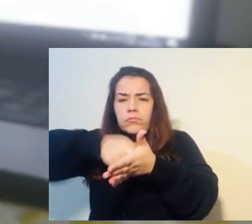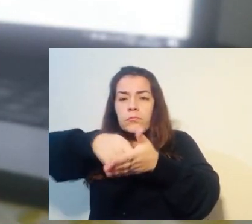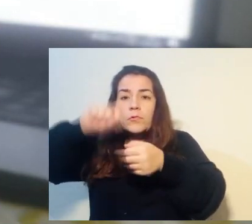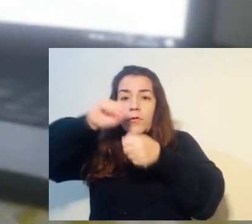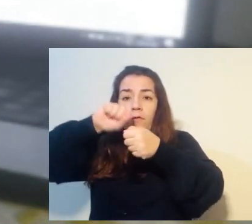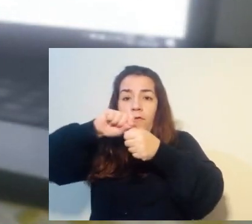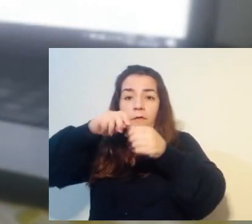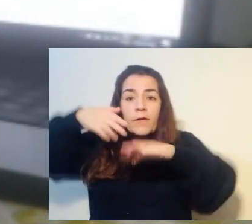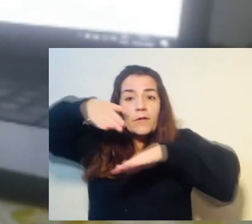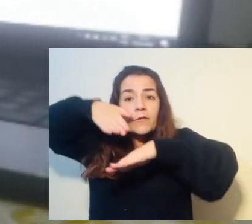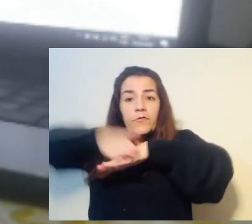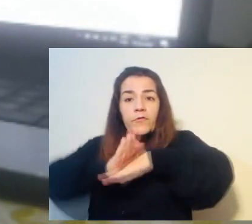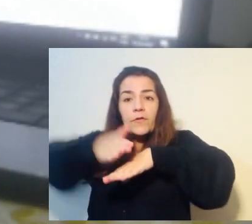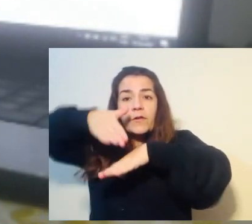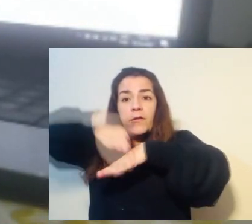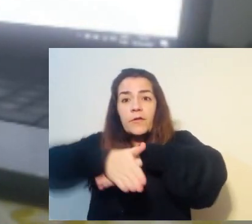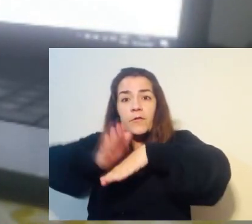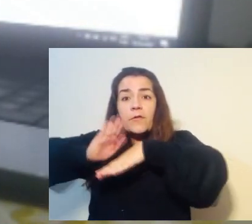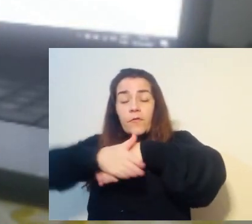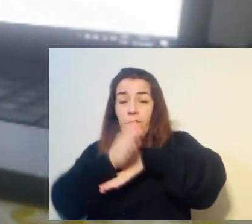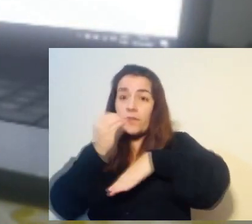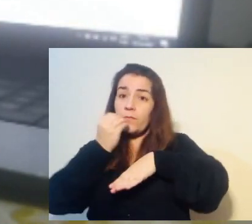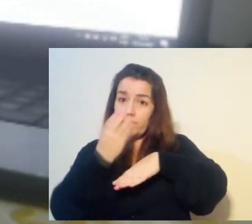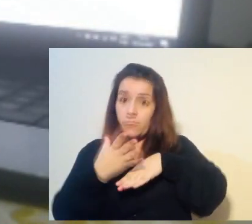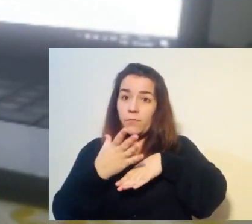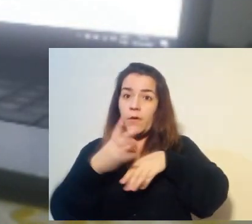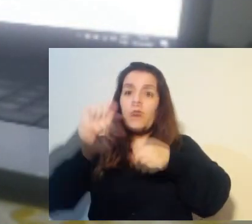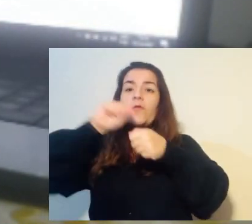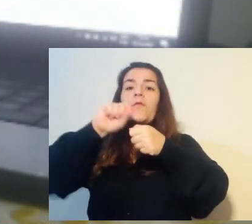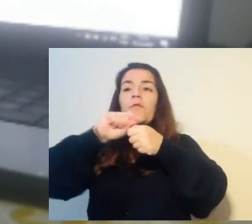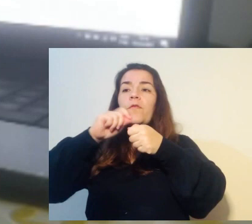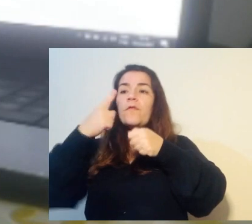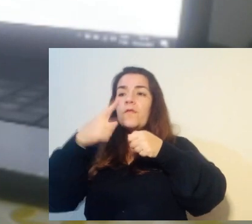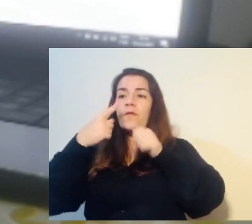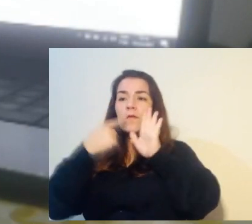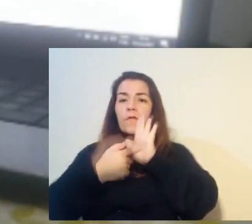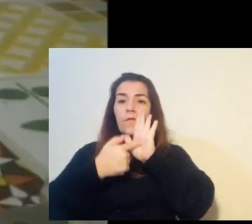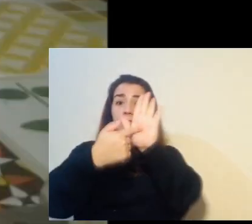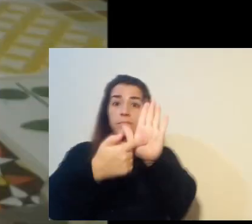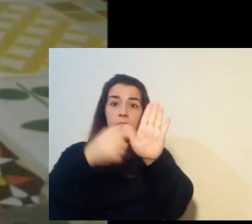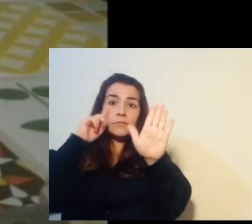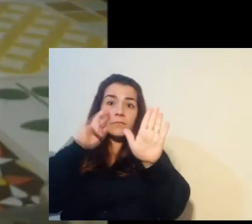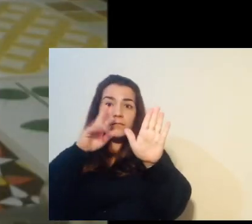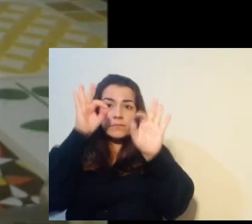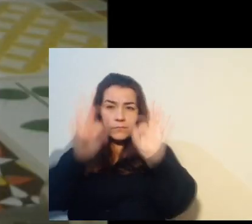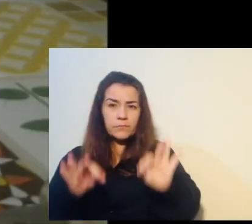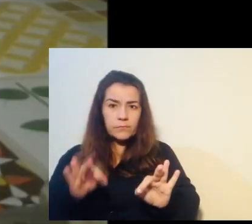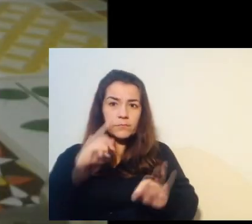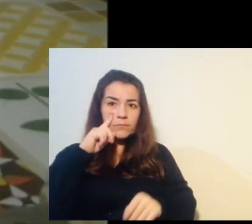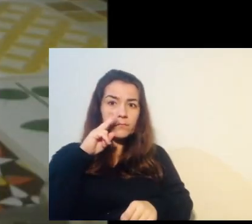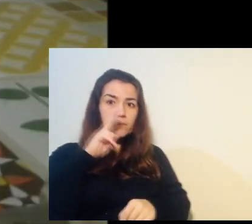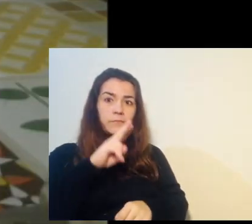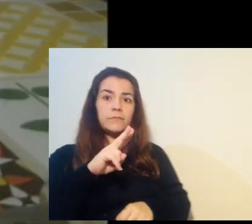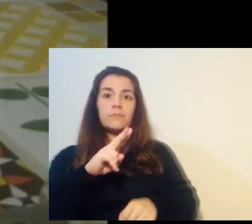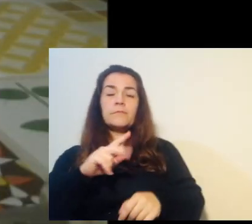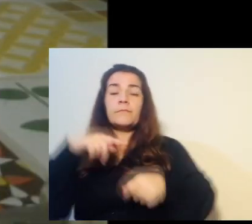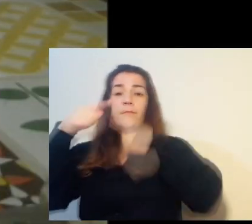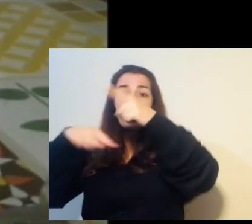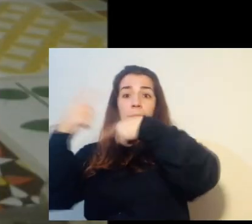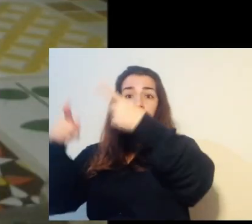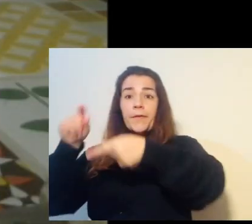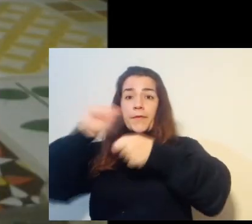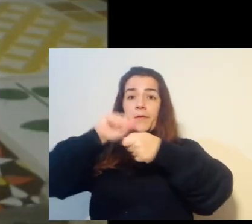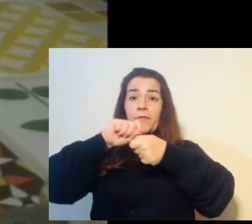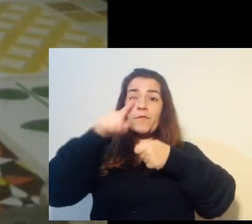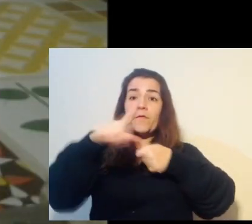depois lixado, tá bom? Ficou dessa maneira. Então, depois de fazer isso,